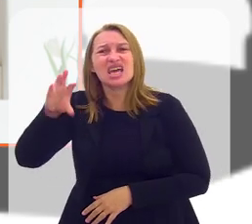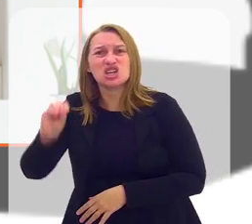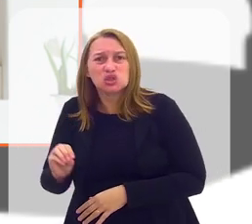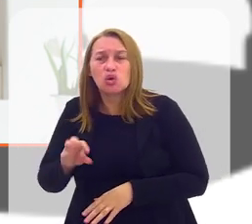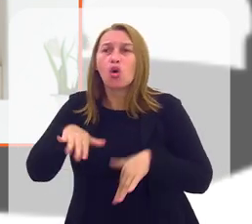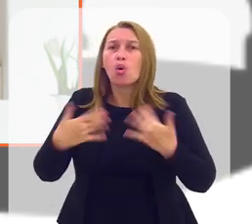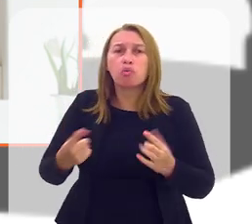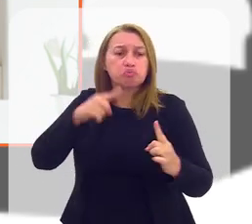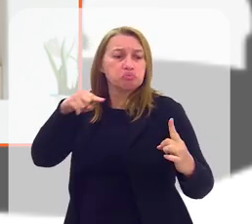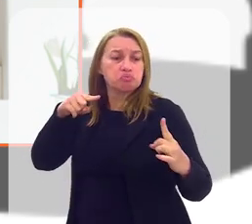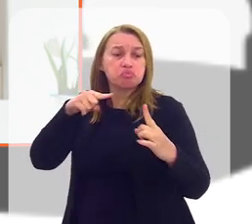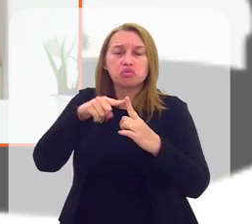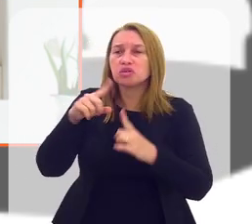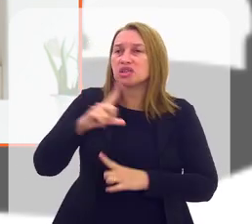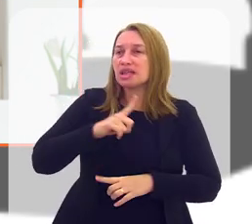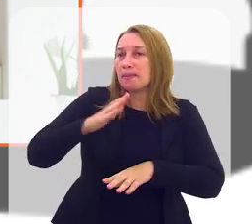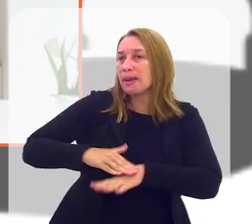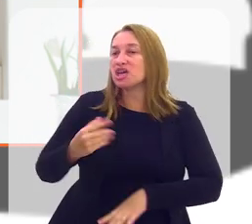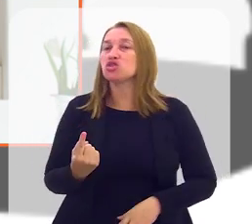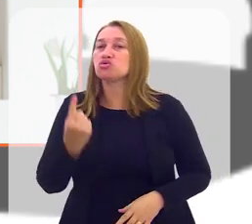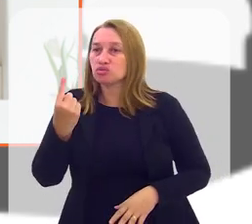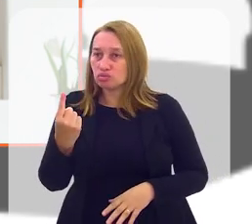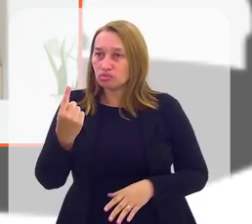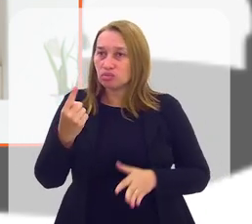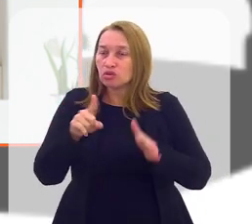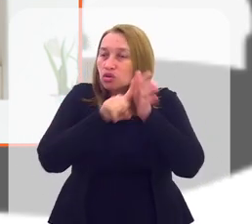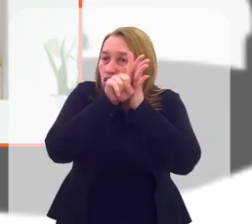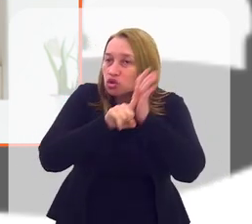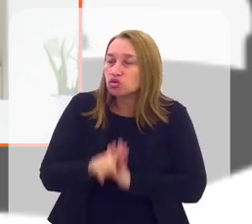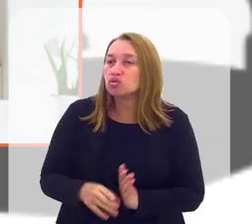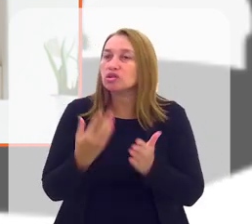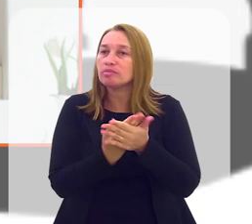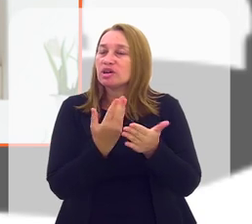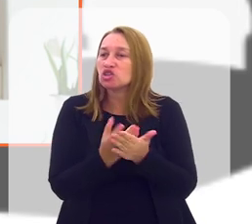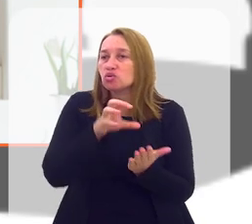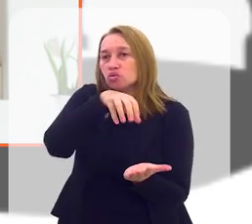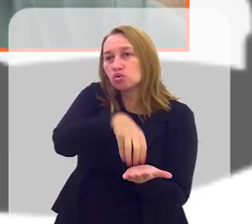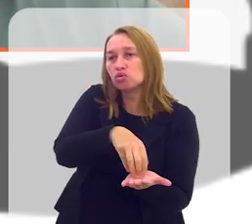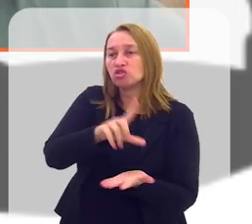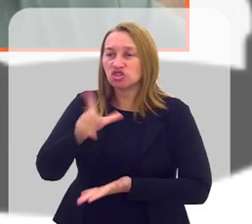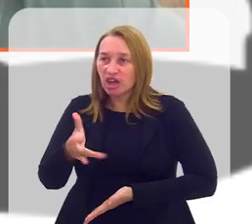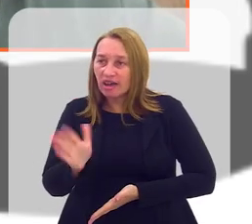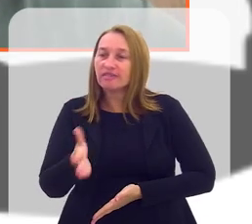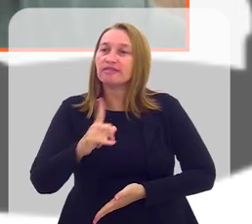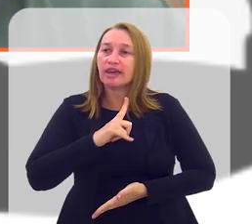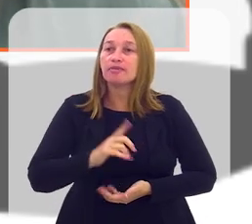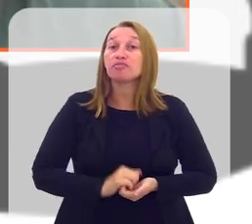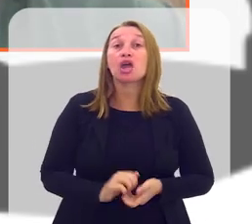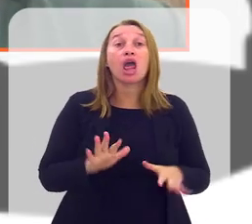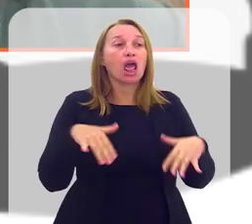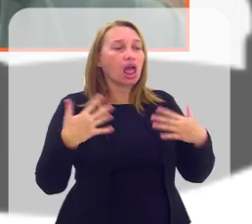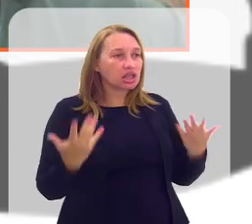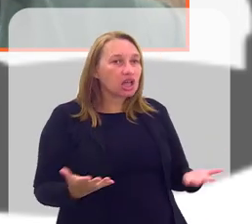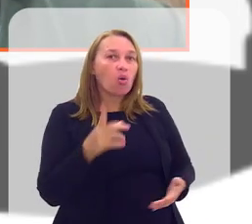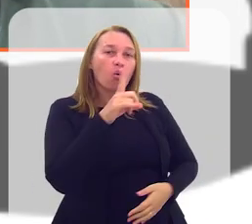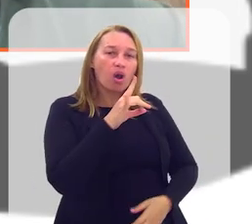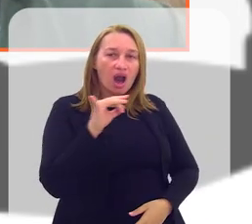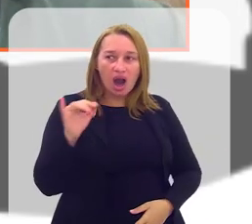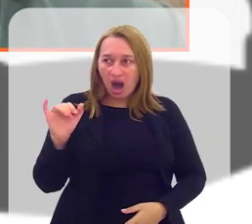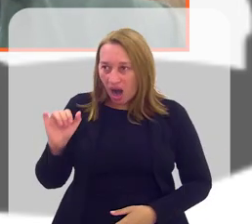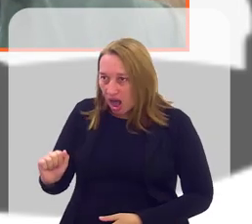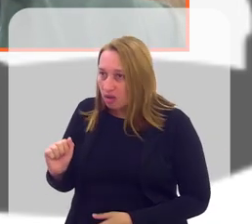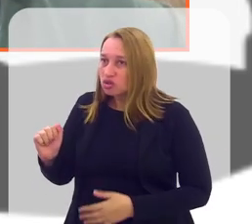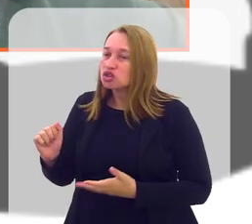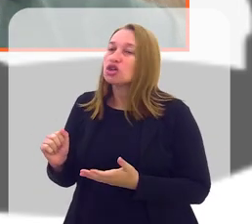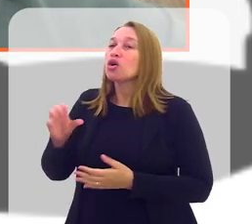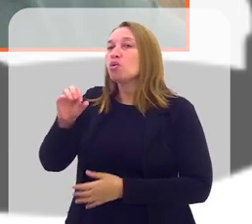finalidade objetiva de haver esse censo adicional ao que já existe? Então, Cláudio, o censo